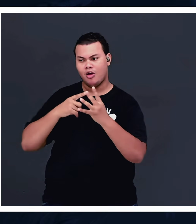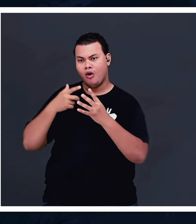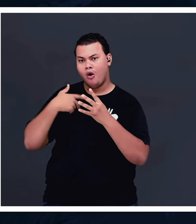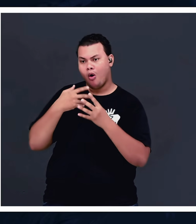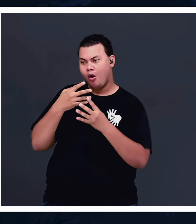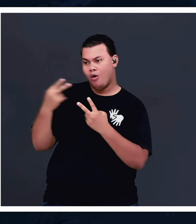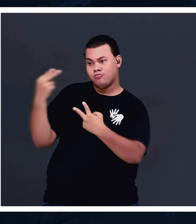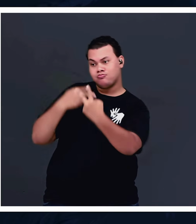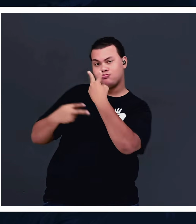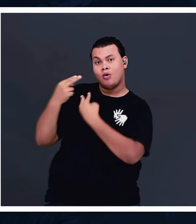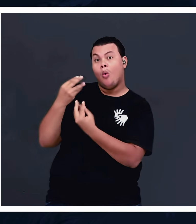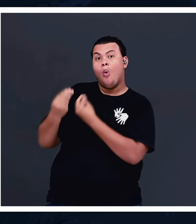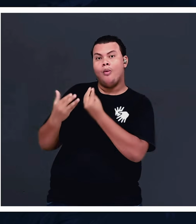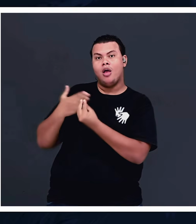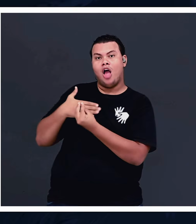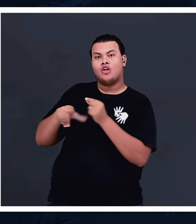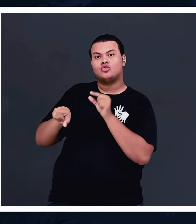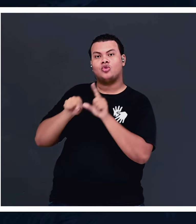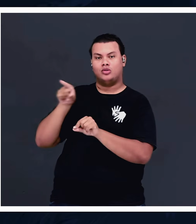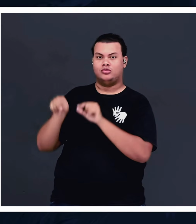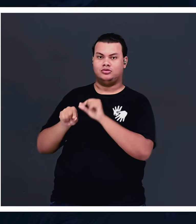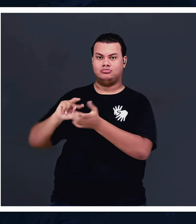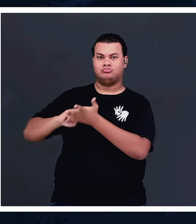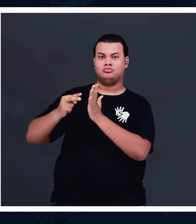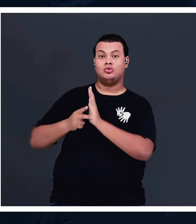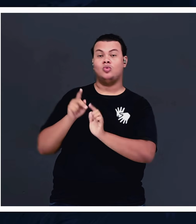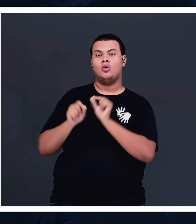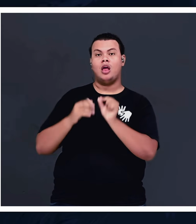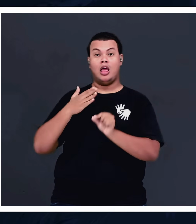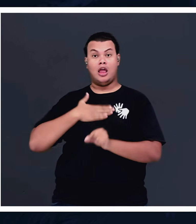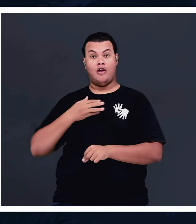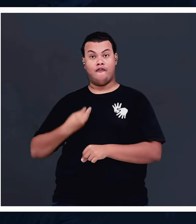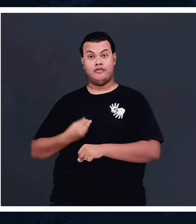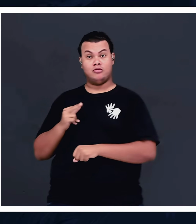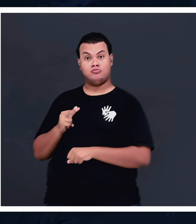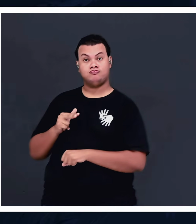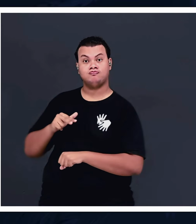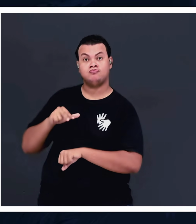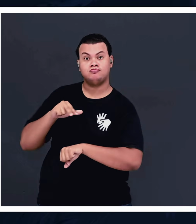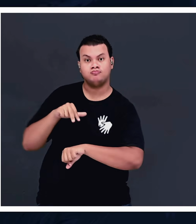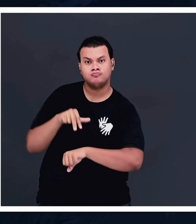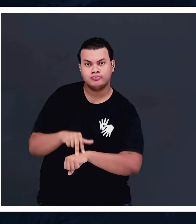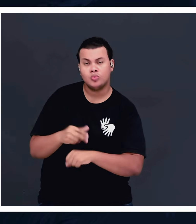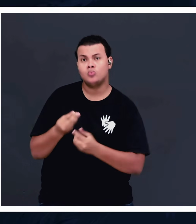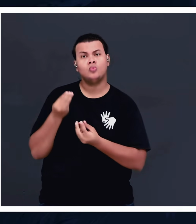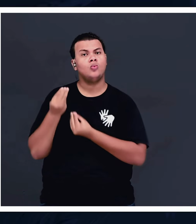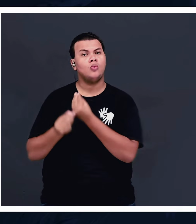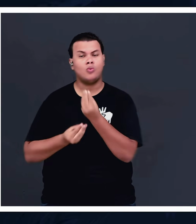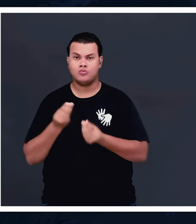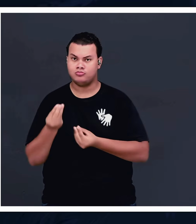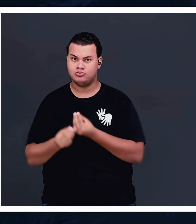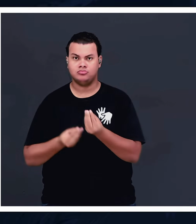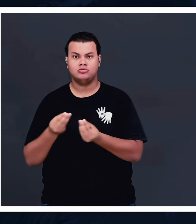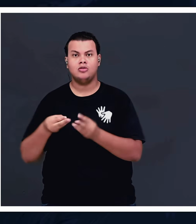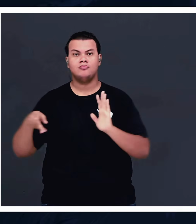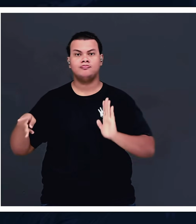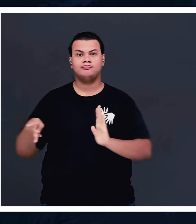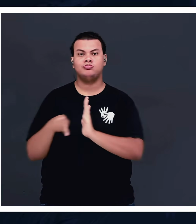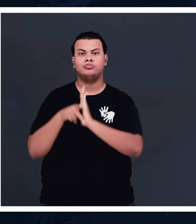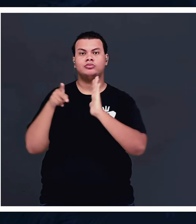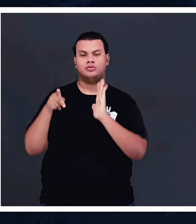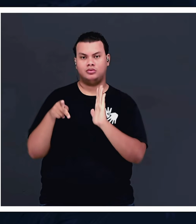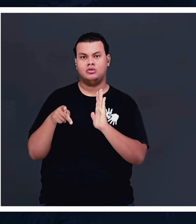nossas escolhas, ou seja, as atitudes que nós temos, né,